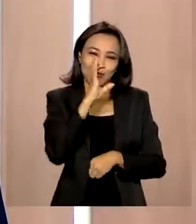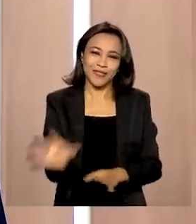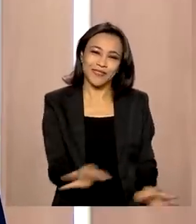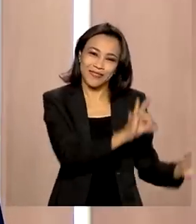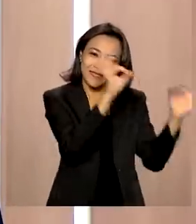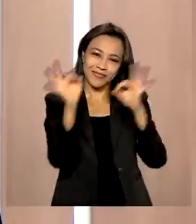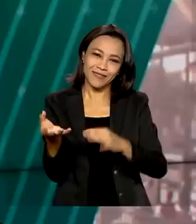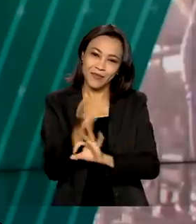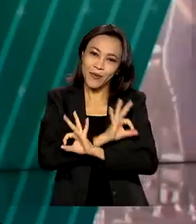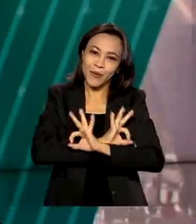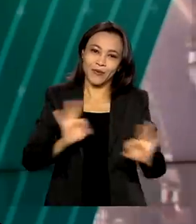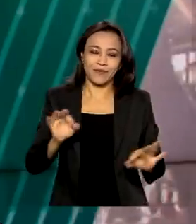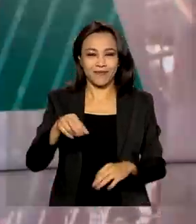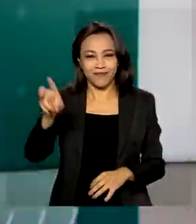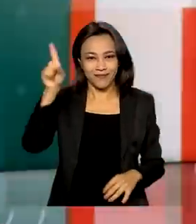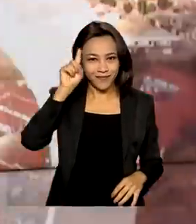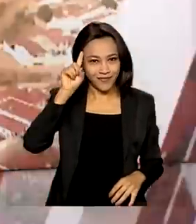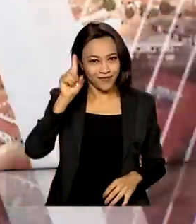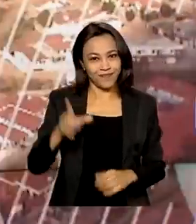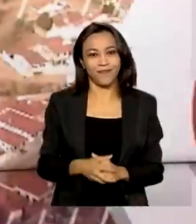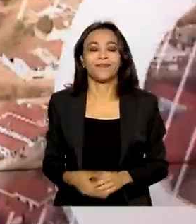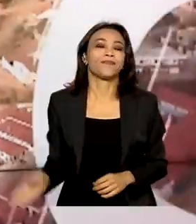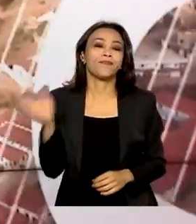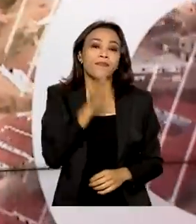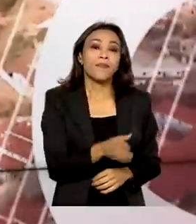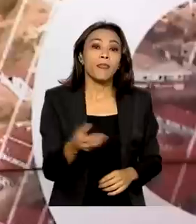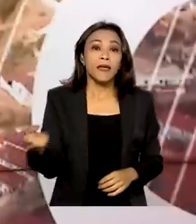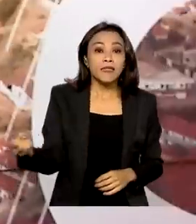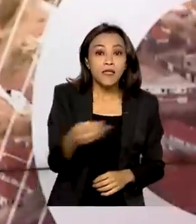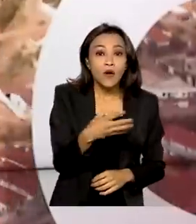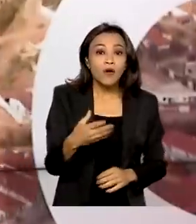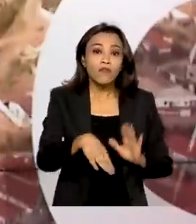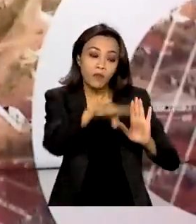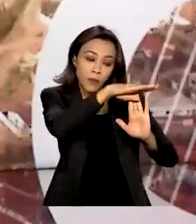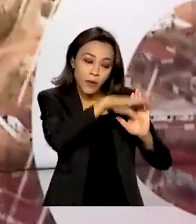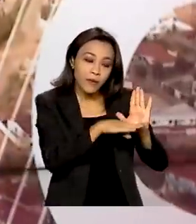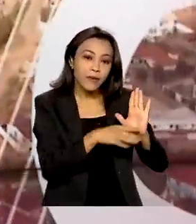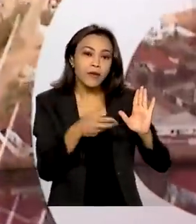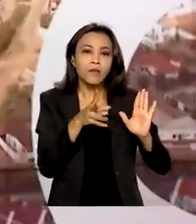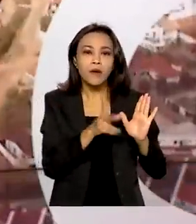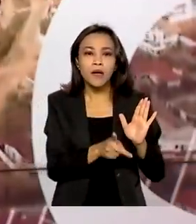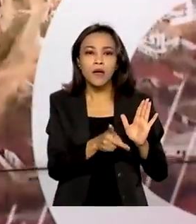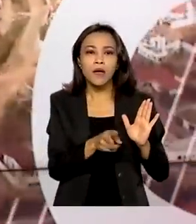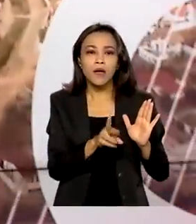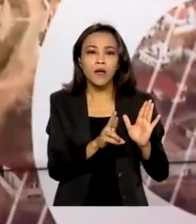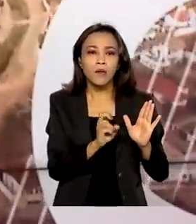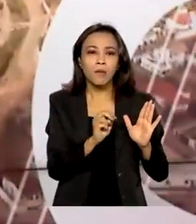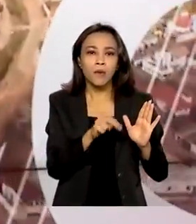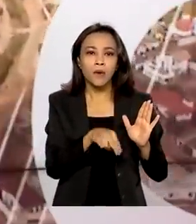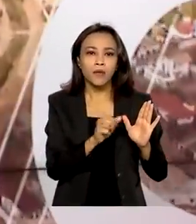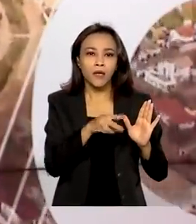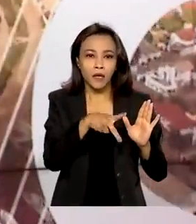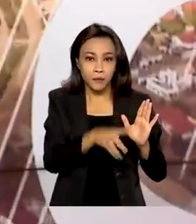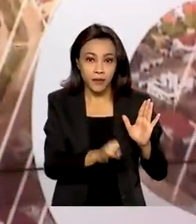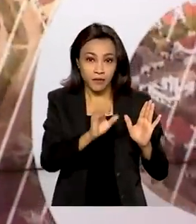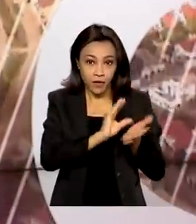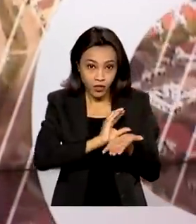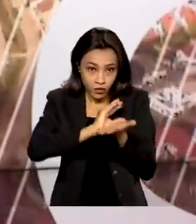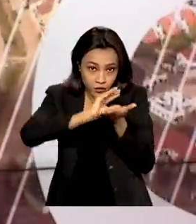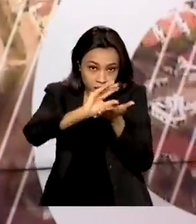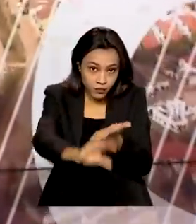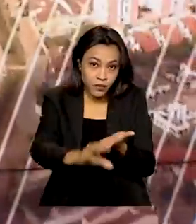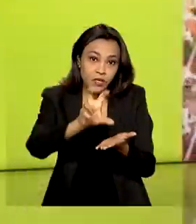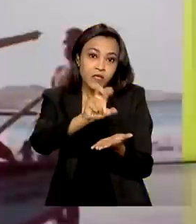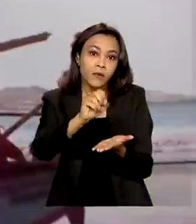Tenha um ótimo dia. A nova fase do Pronamp deve liberar 50 bilhões de reais para pequenos negócios.